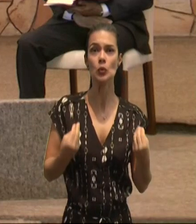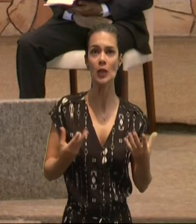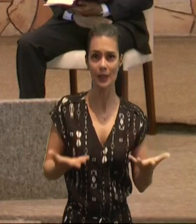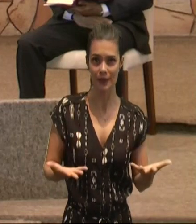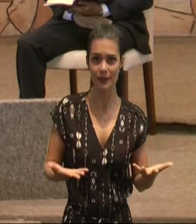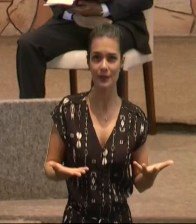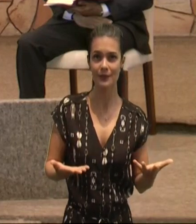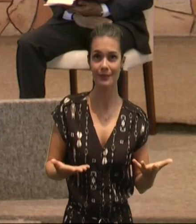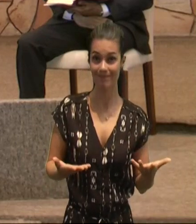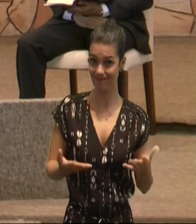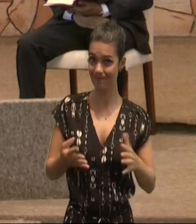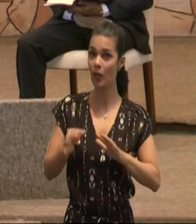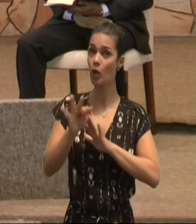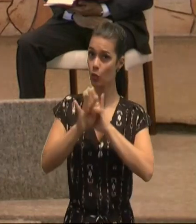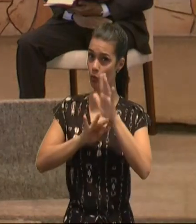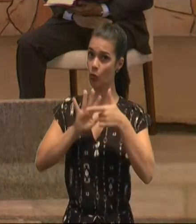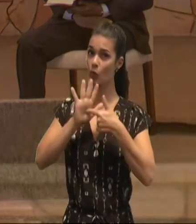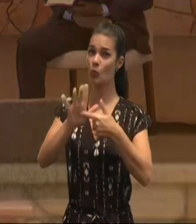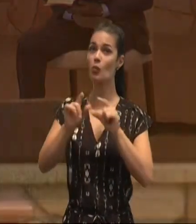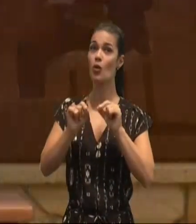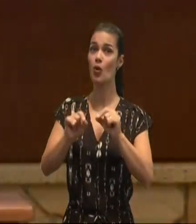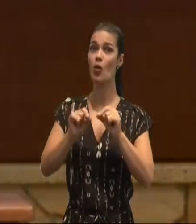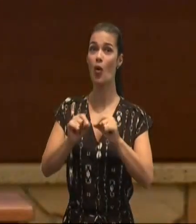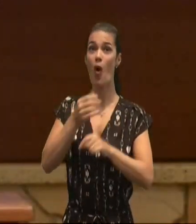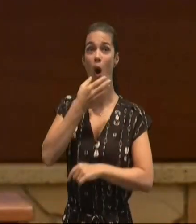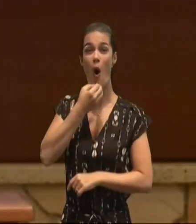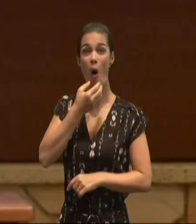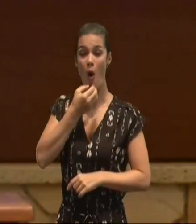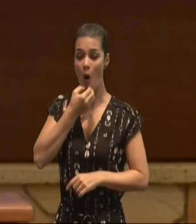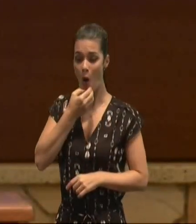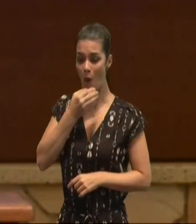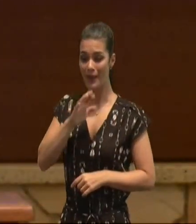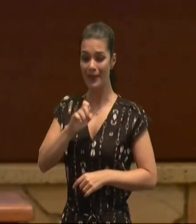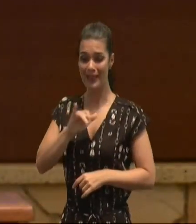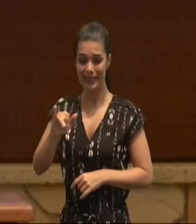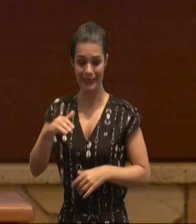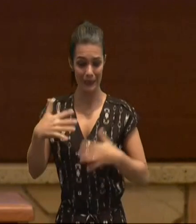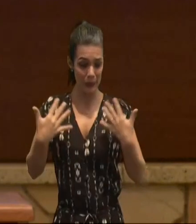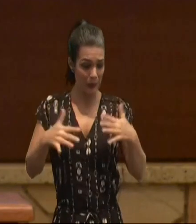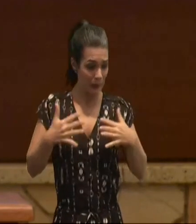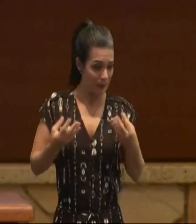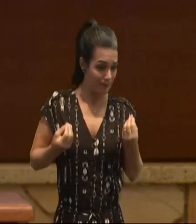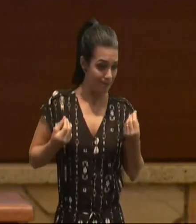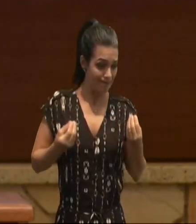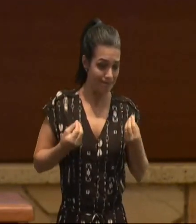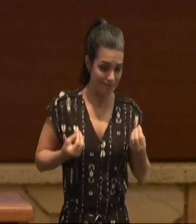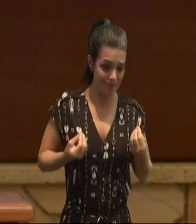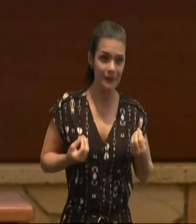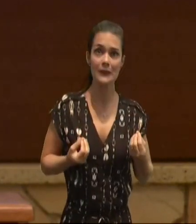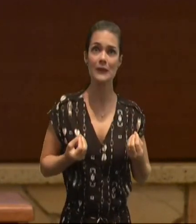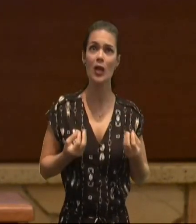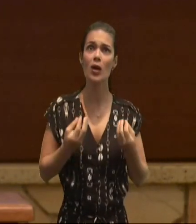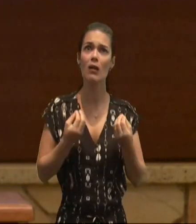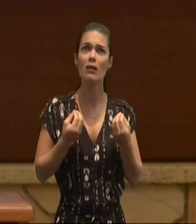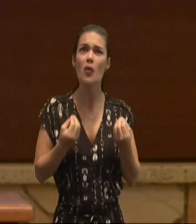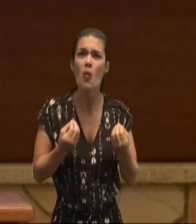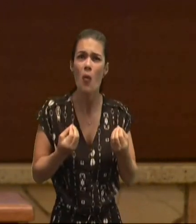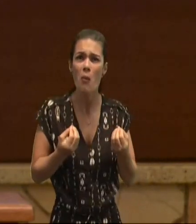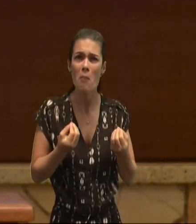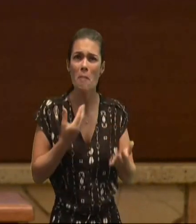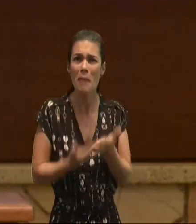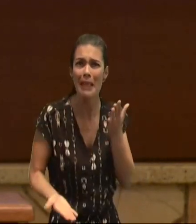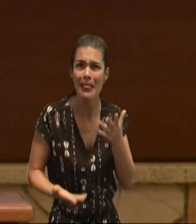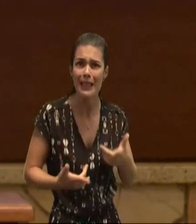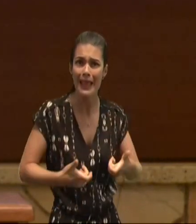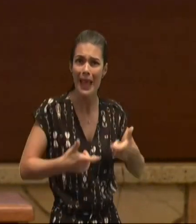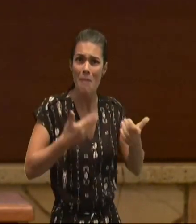nós percebemos a ansiedade de Eli a respeito da resposta da guerra.